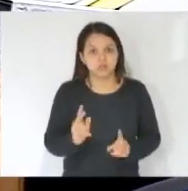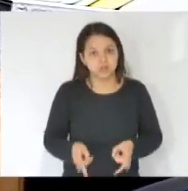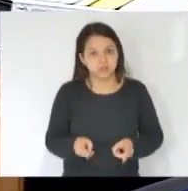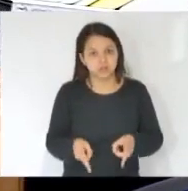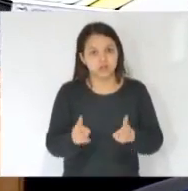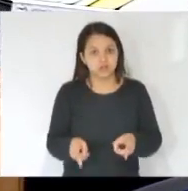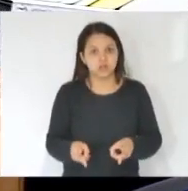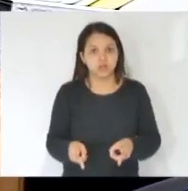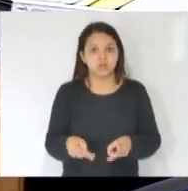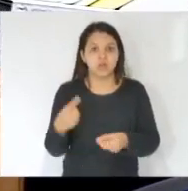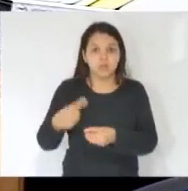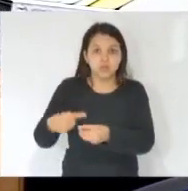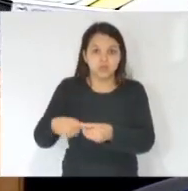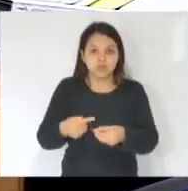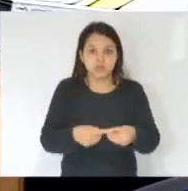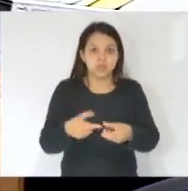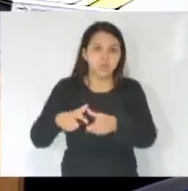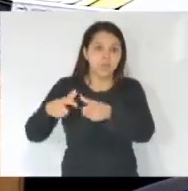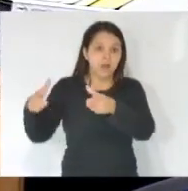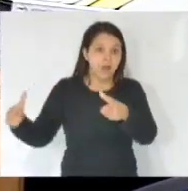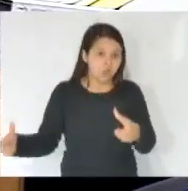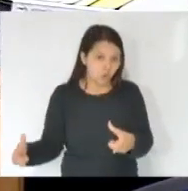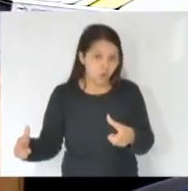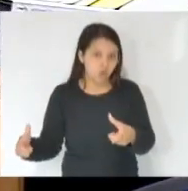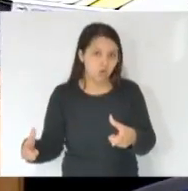era para os municípios maiores. Então,